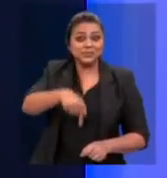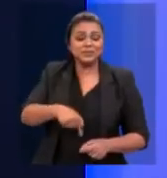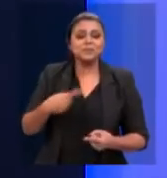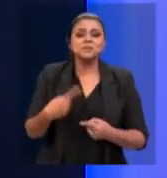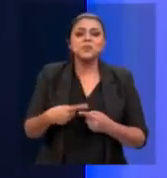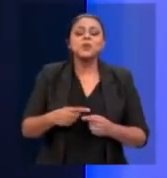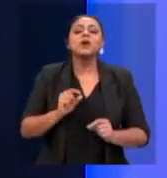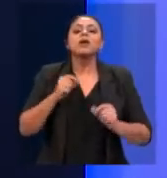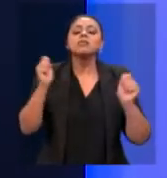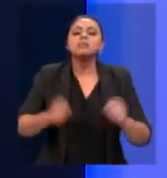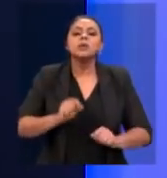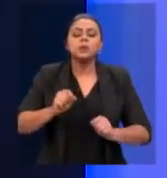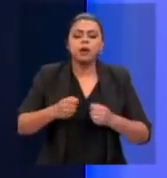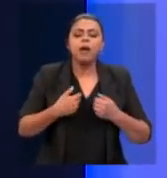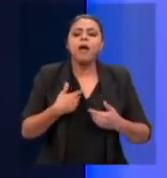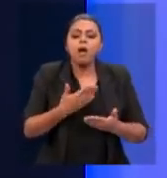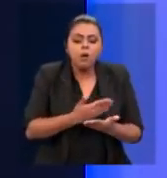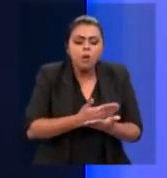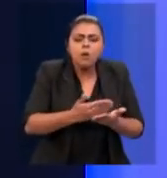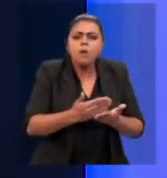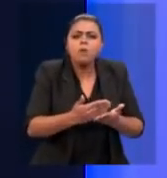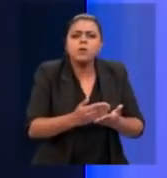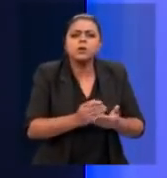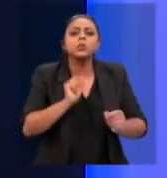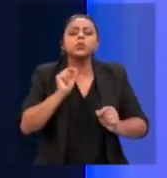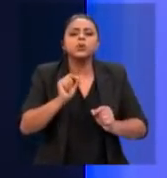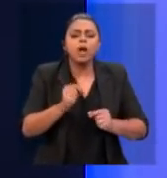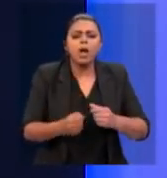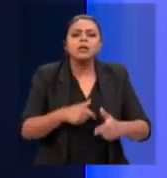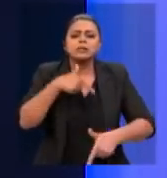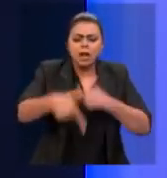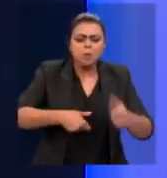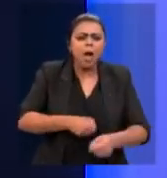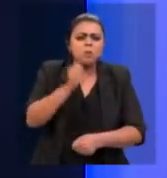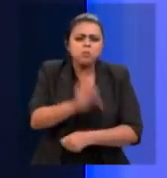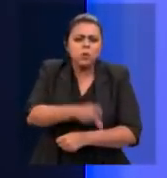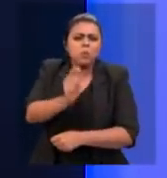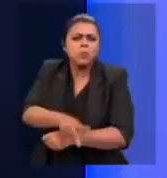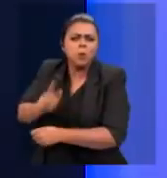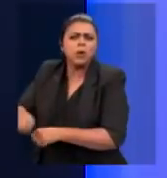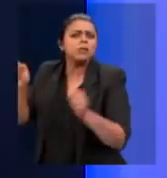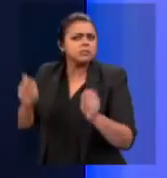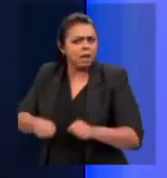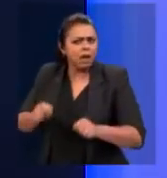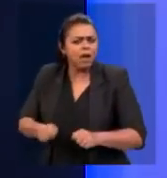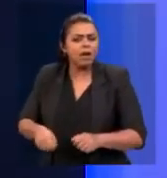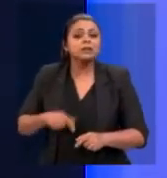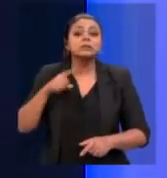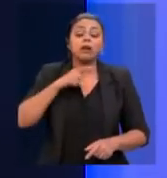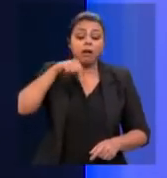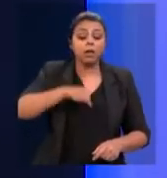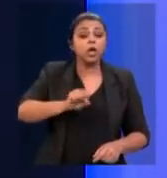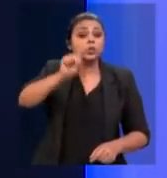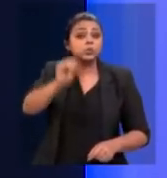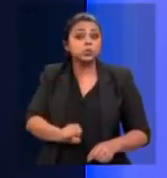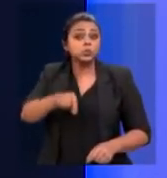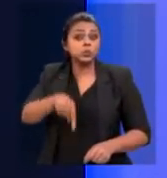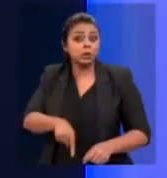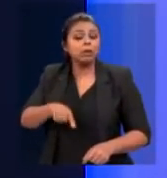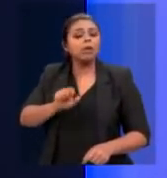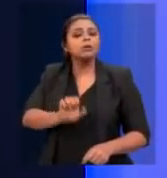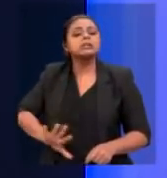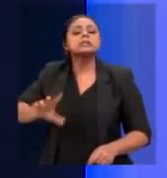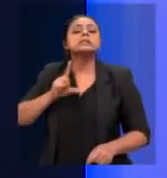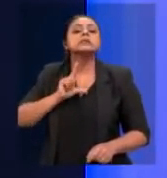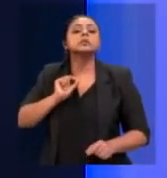isso inclusiva possa abrir portas no sentido da geração de emprego e renda nós estamos na região sudeste e sequer temos aqui